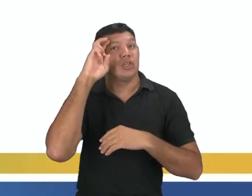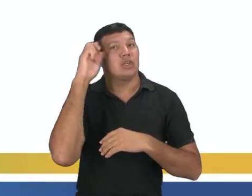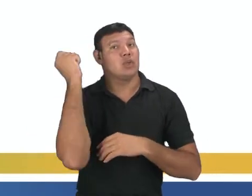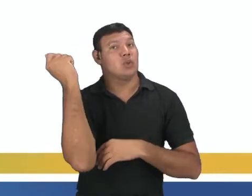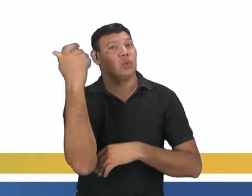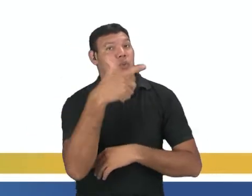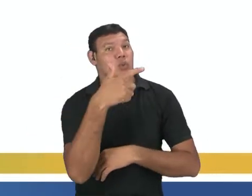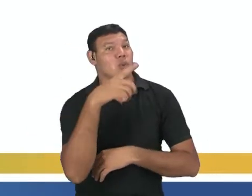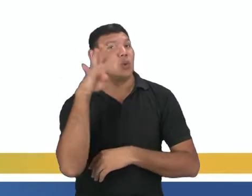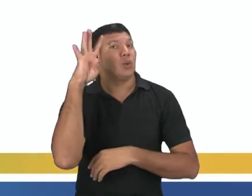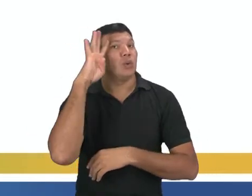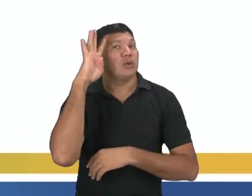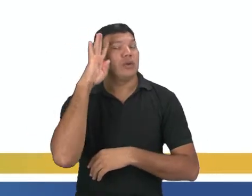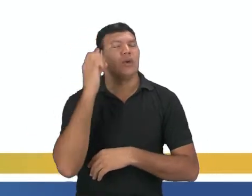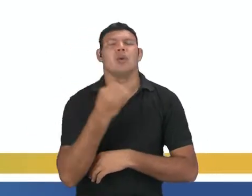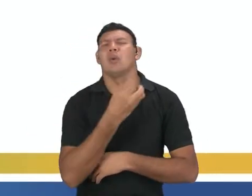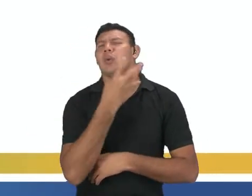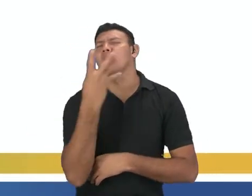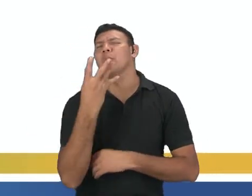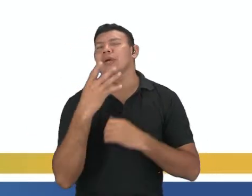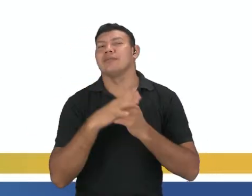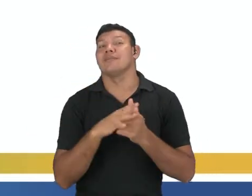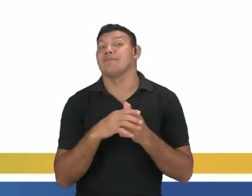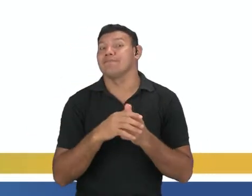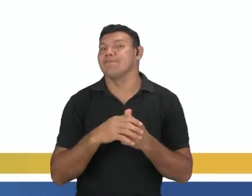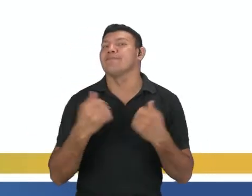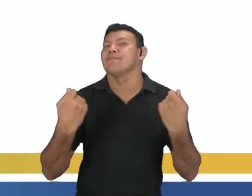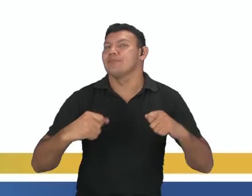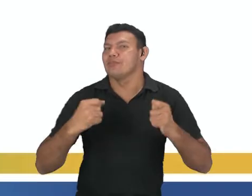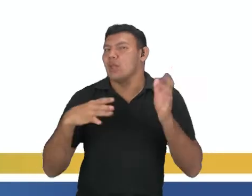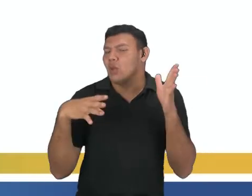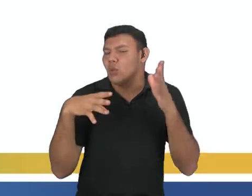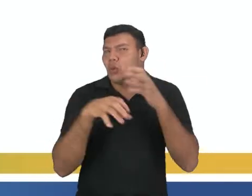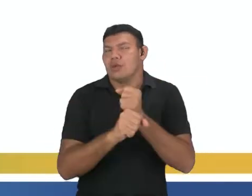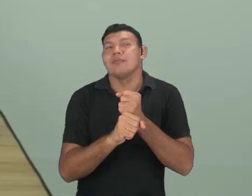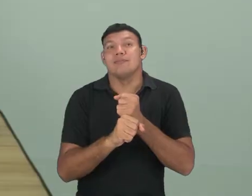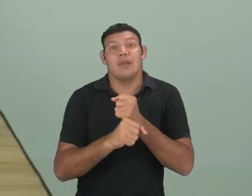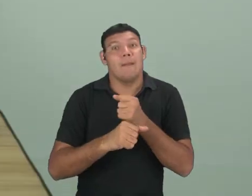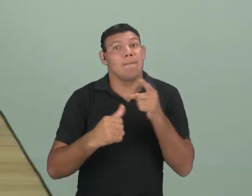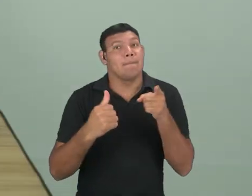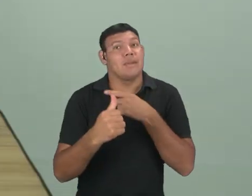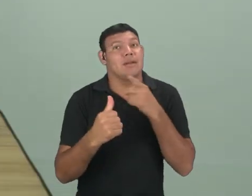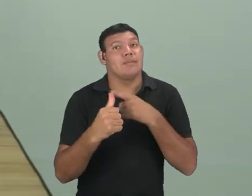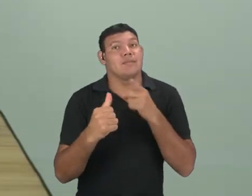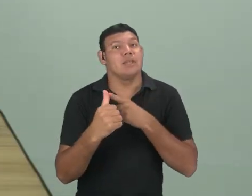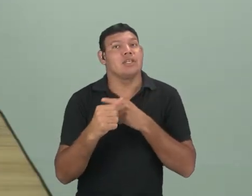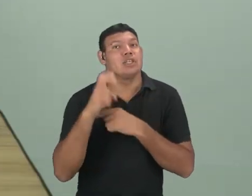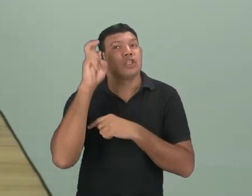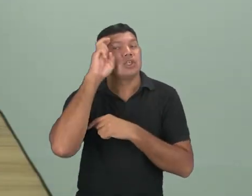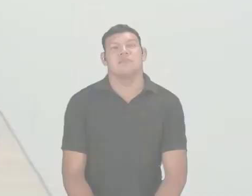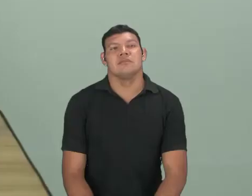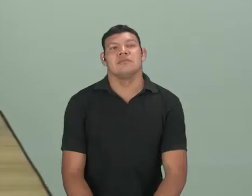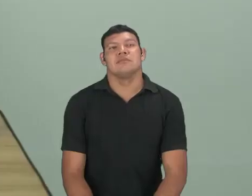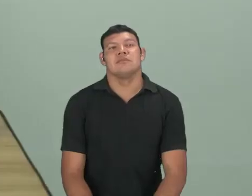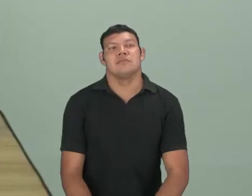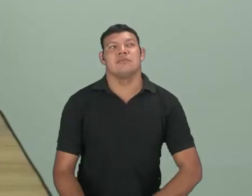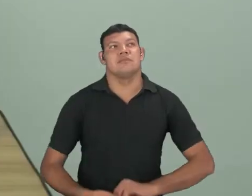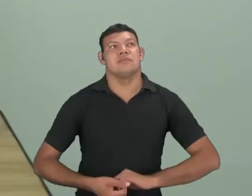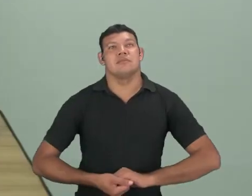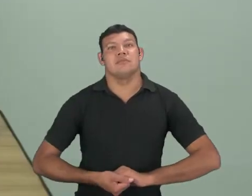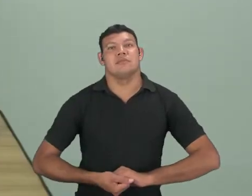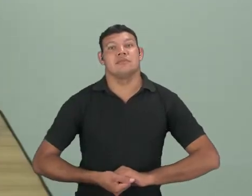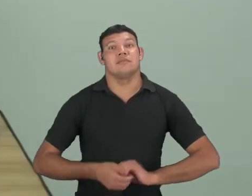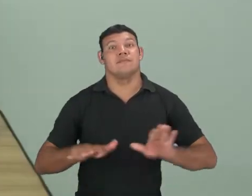precisa calcular, né? Primeira, qual foi a quantidade de turistas aí na quinta-feira, né? Então, vamos